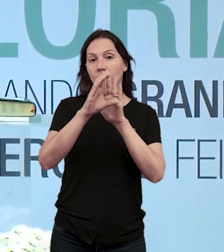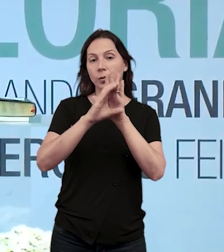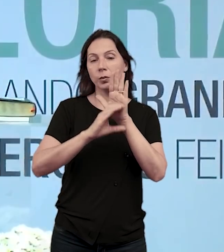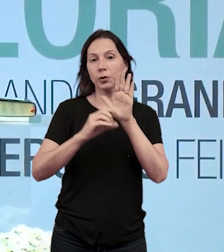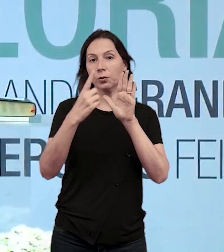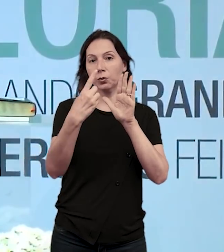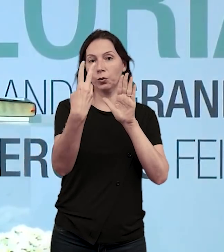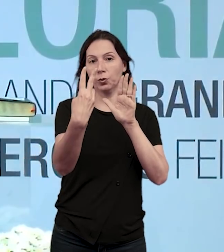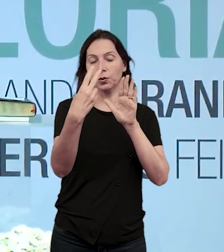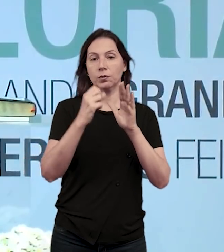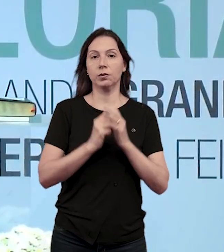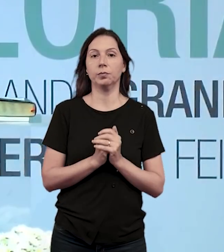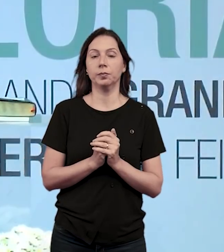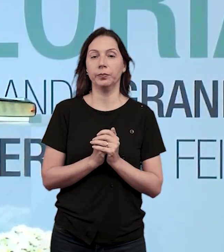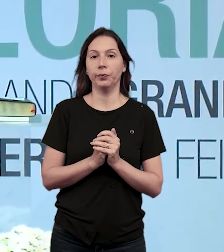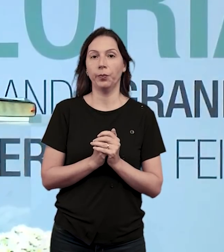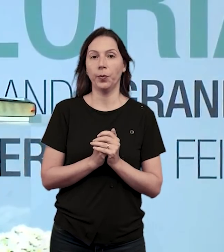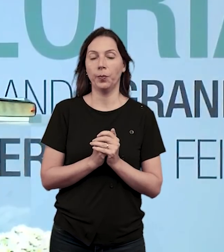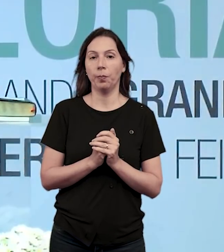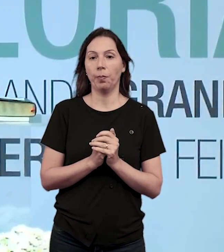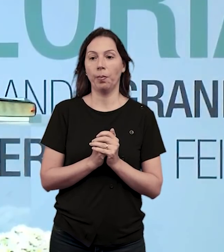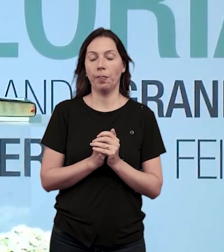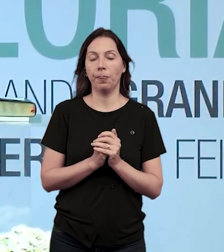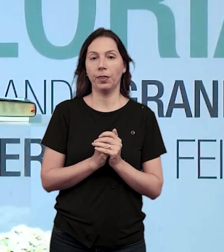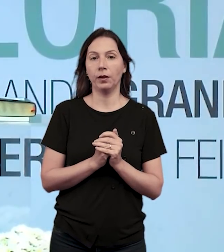capítulo 12.